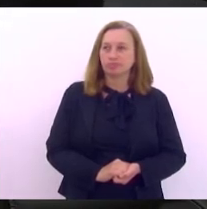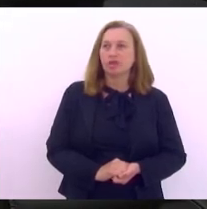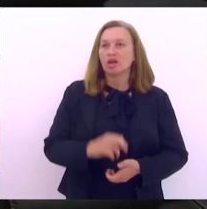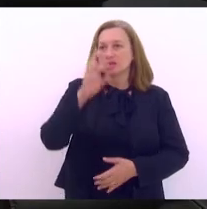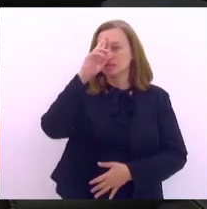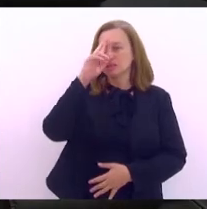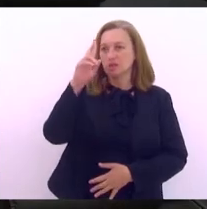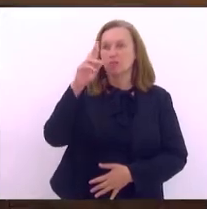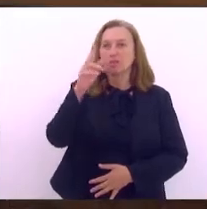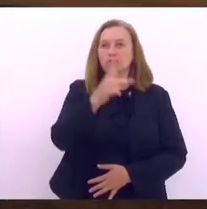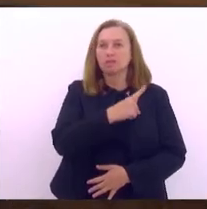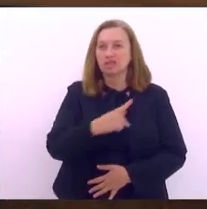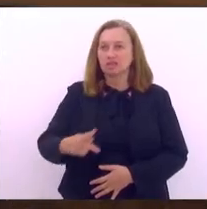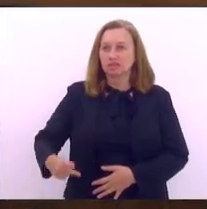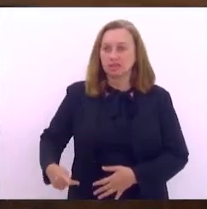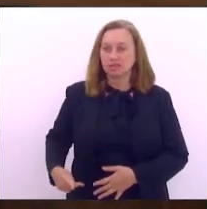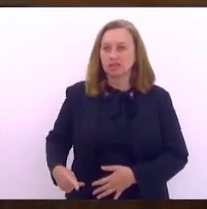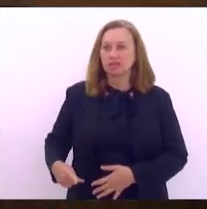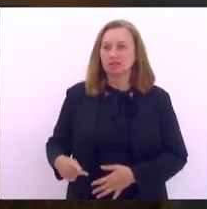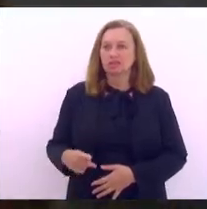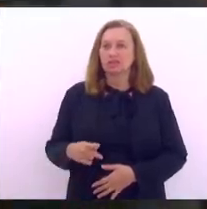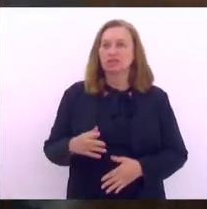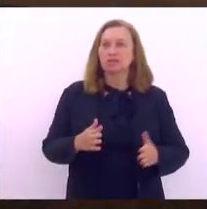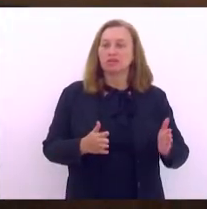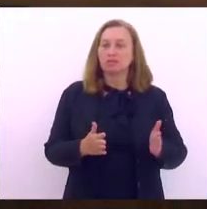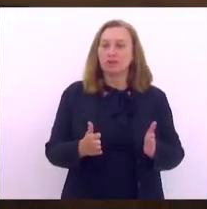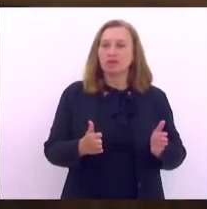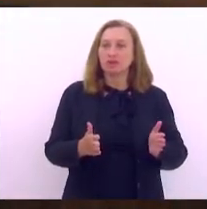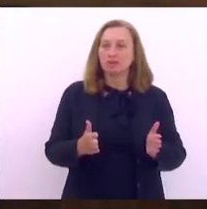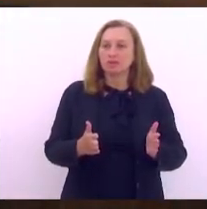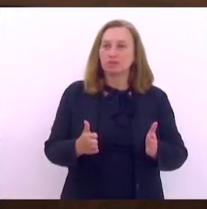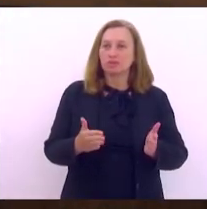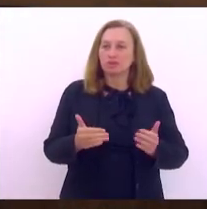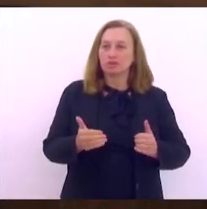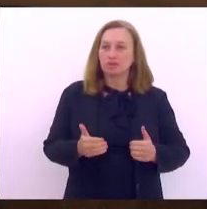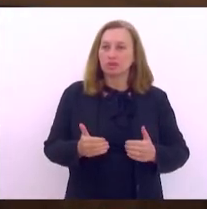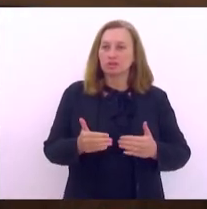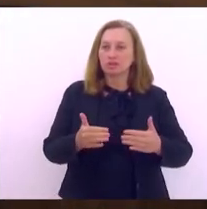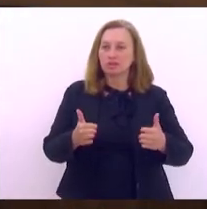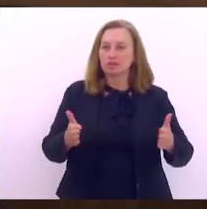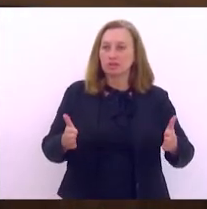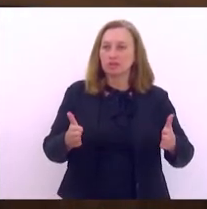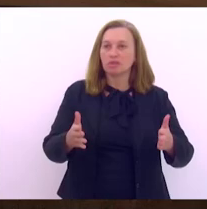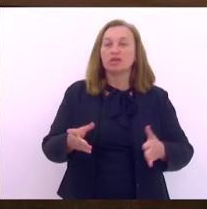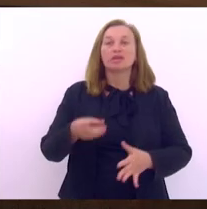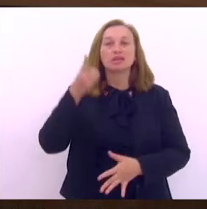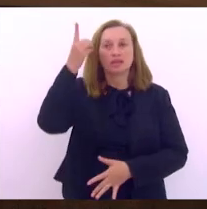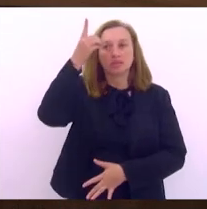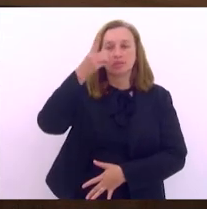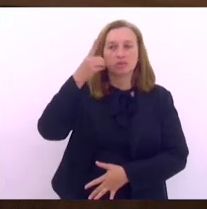Senhor presidente do expediente inicial, deputado